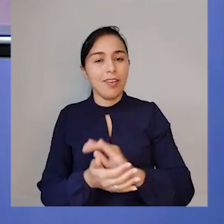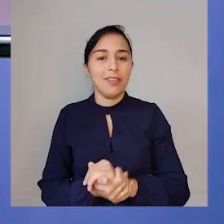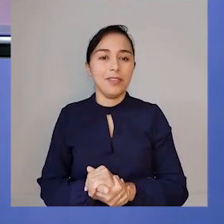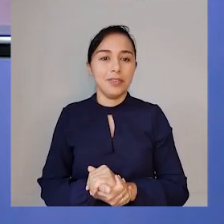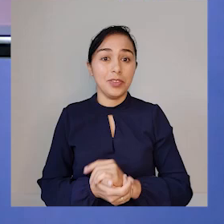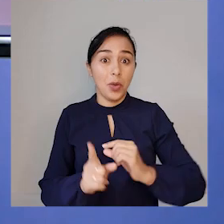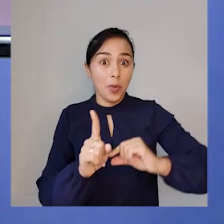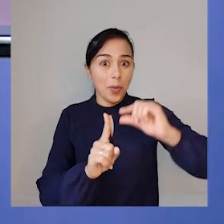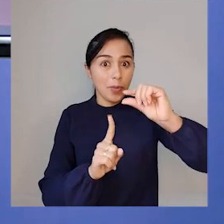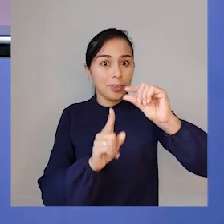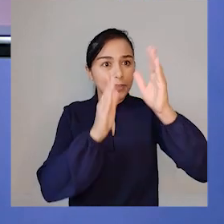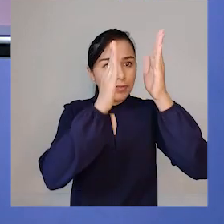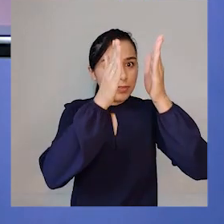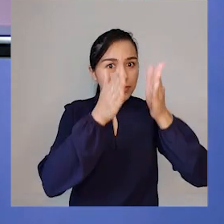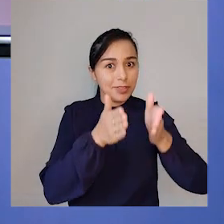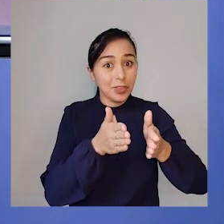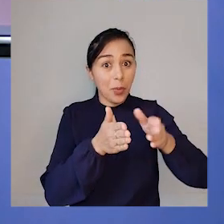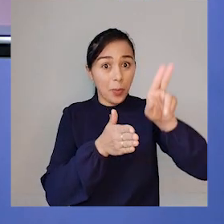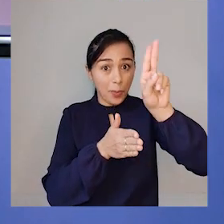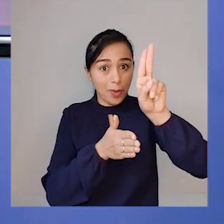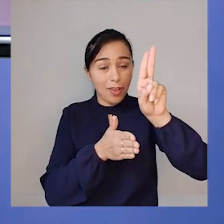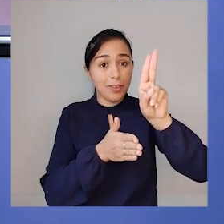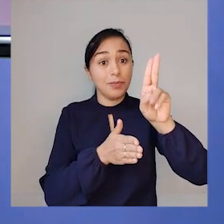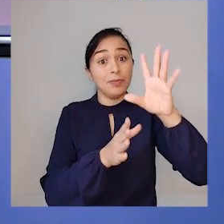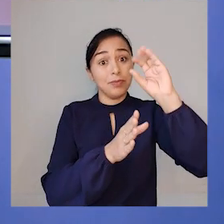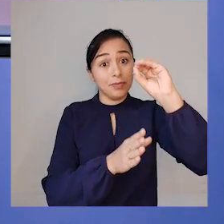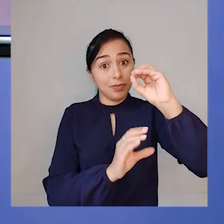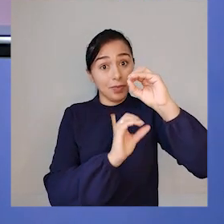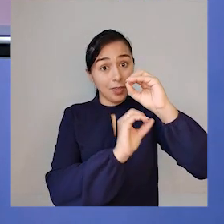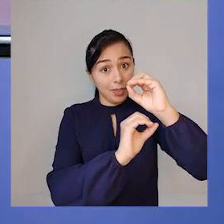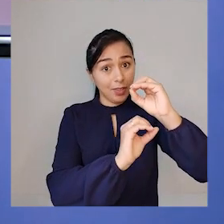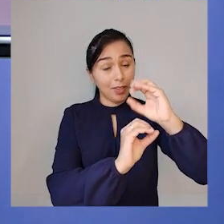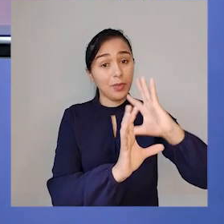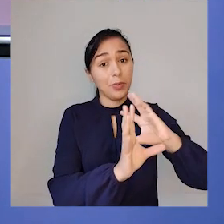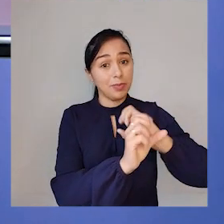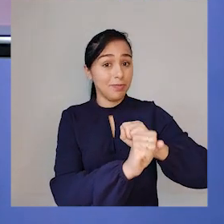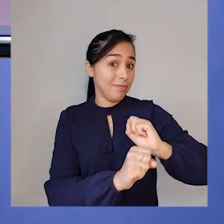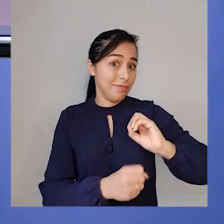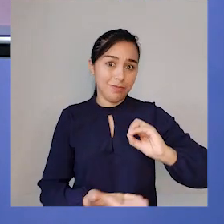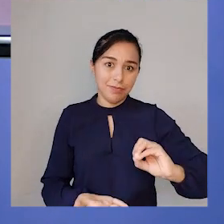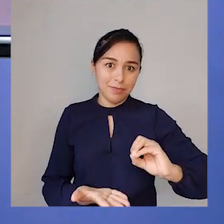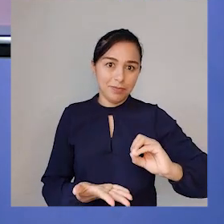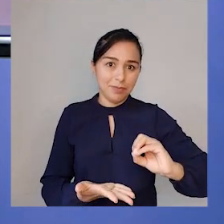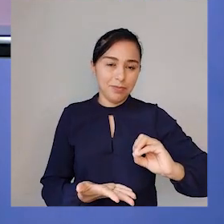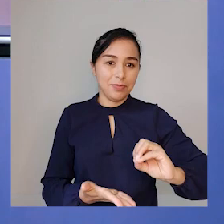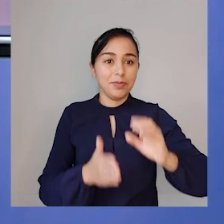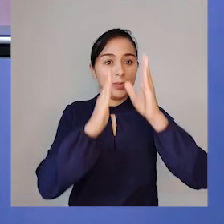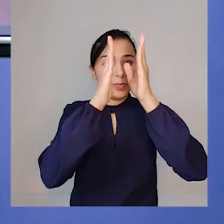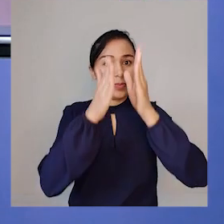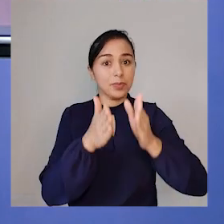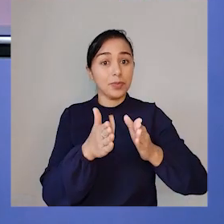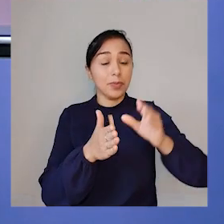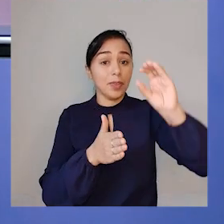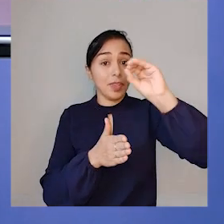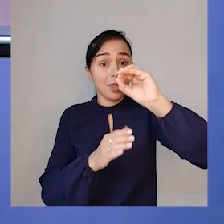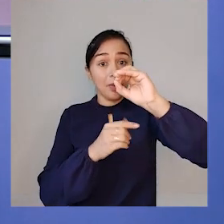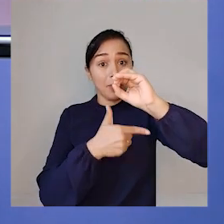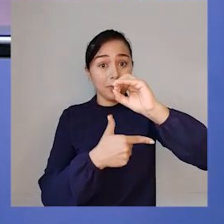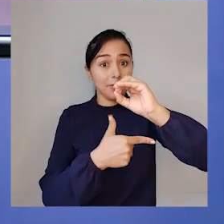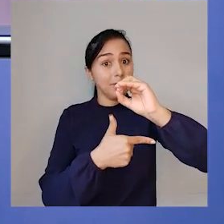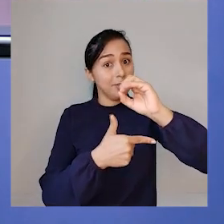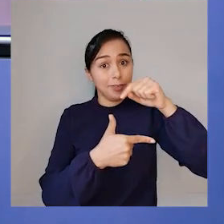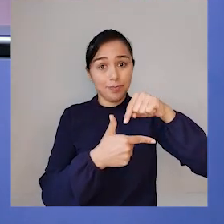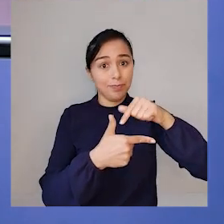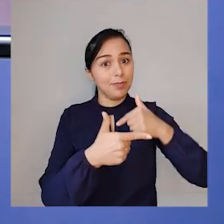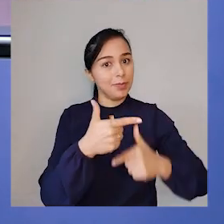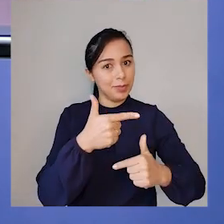unidade. Unidade com unidade. 0 mais 0, então, eu vou ter como resultado 0. 0 mais 2, o nosso resultado